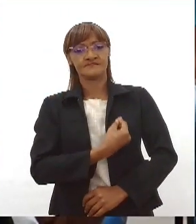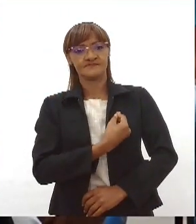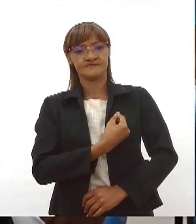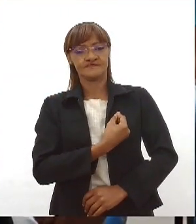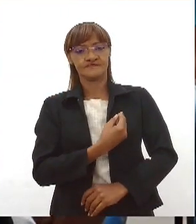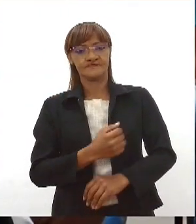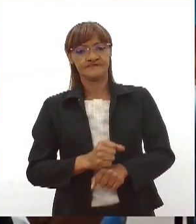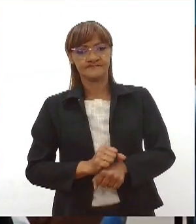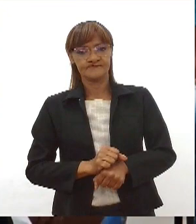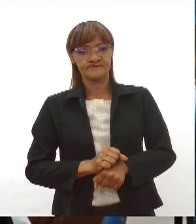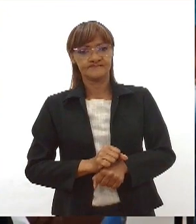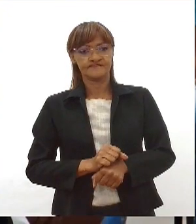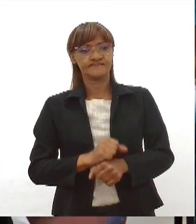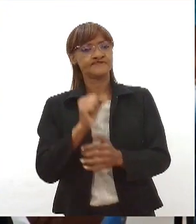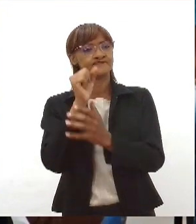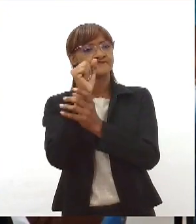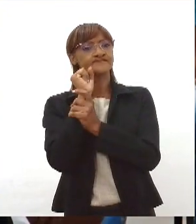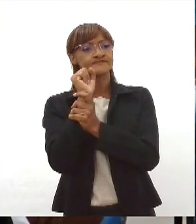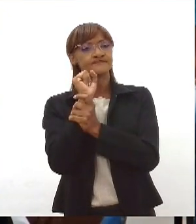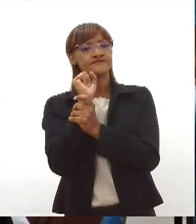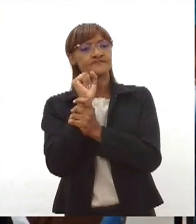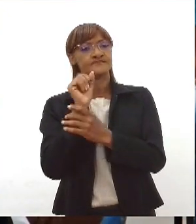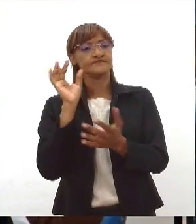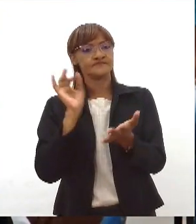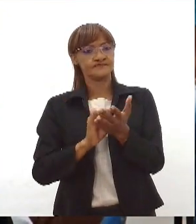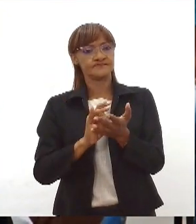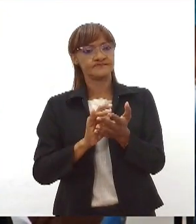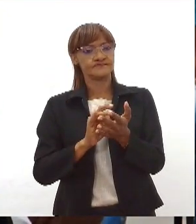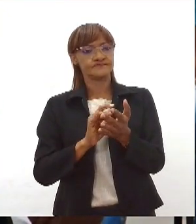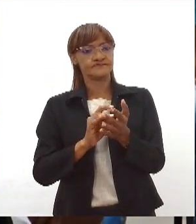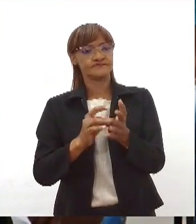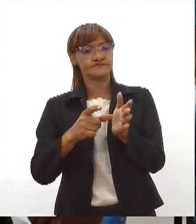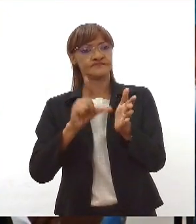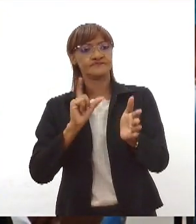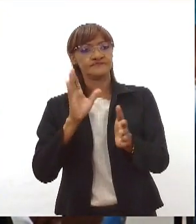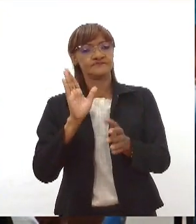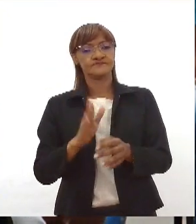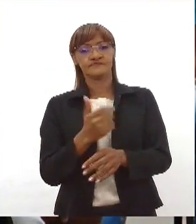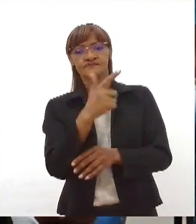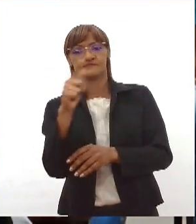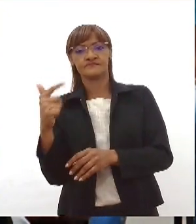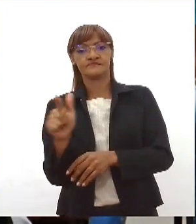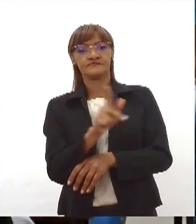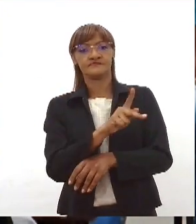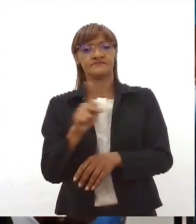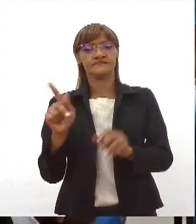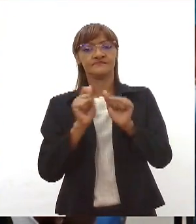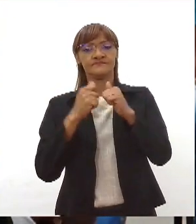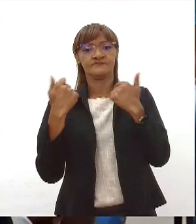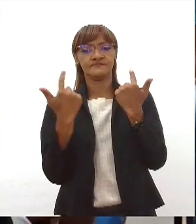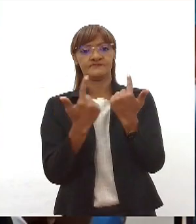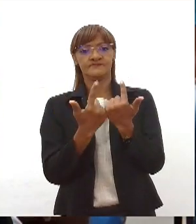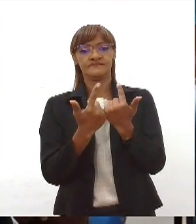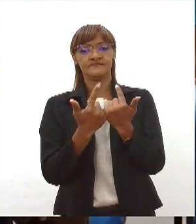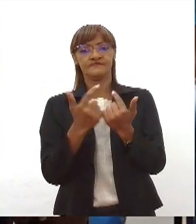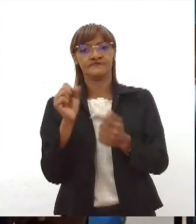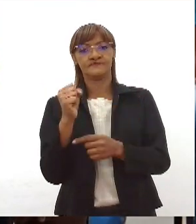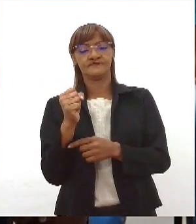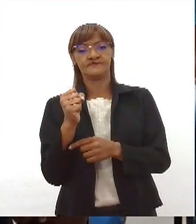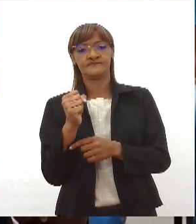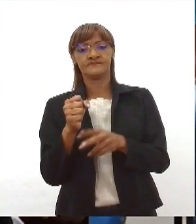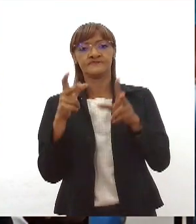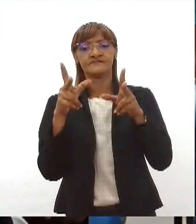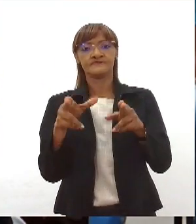em afirmar que já existiram bons presidentes no passado na Assembleia Legislativa de Sergipe assim como pode